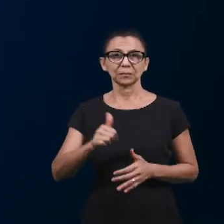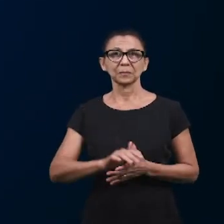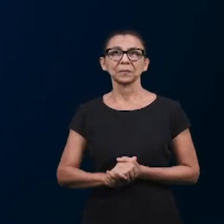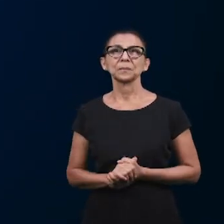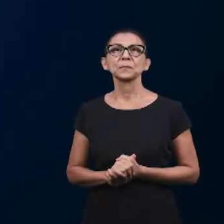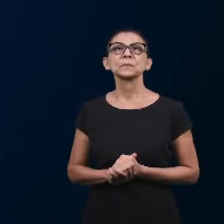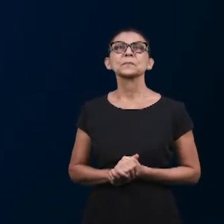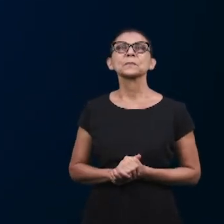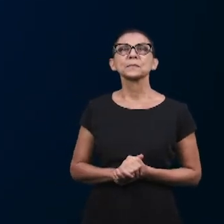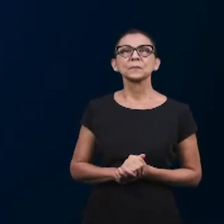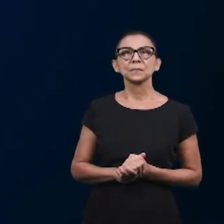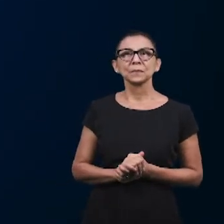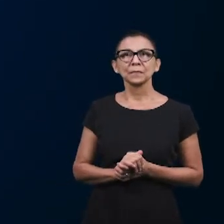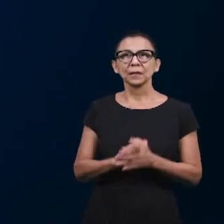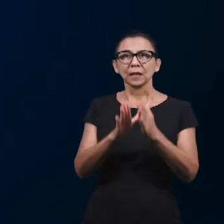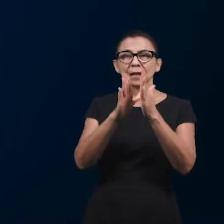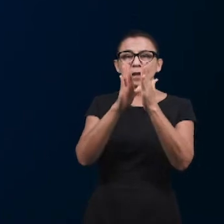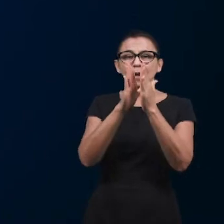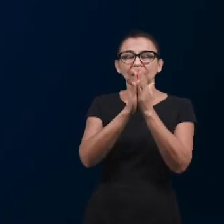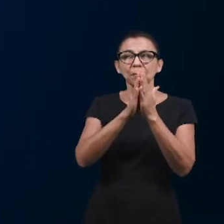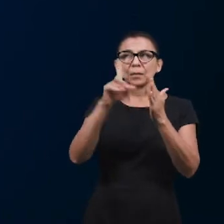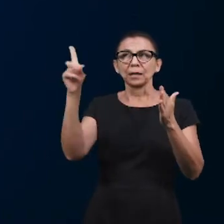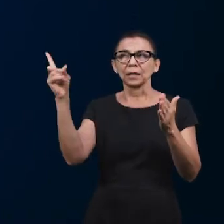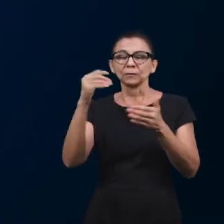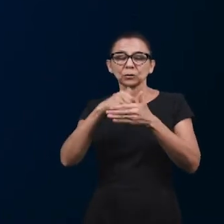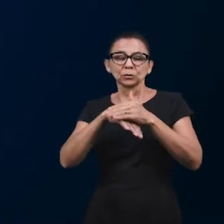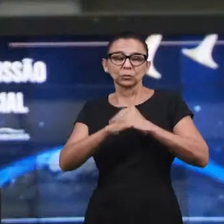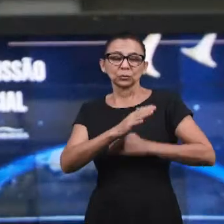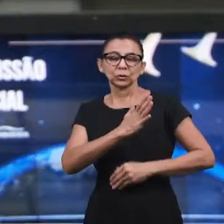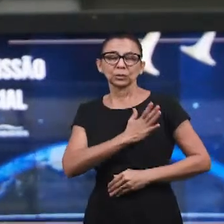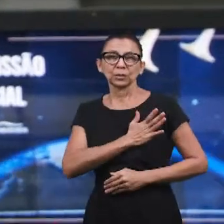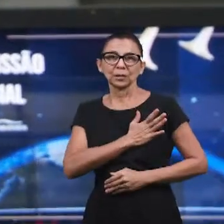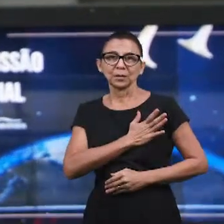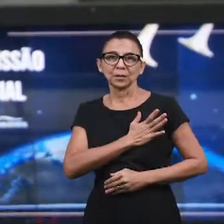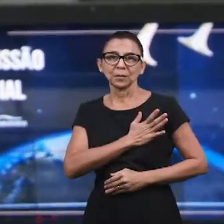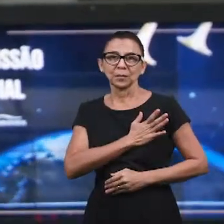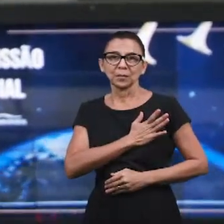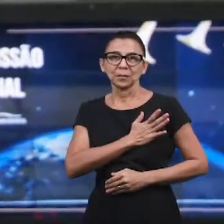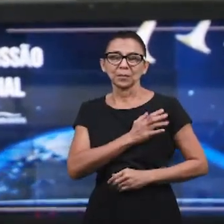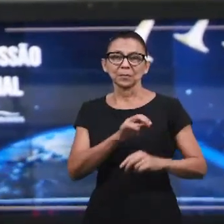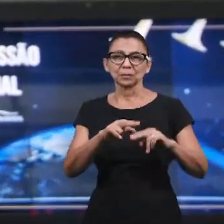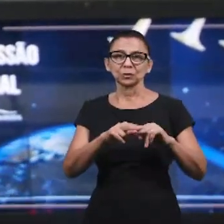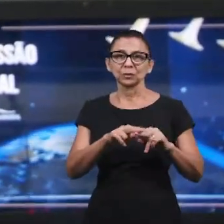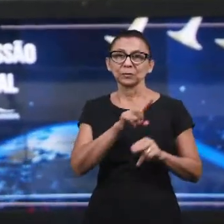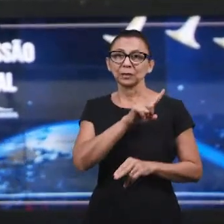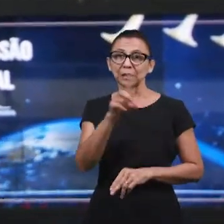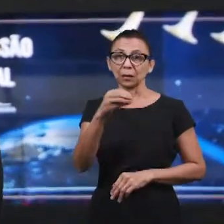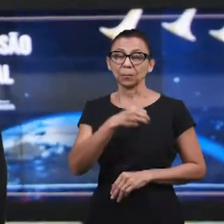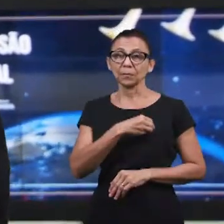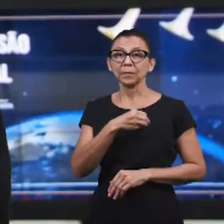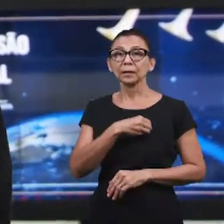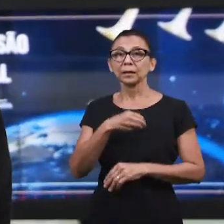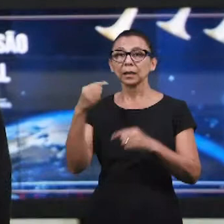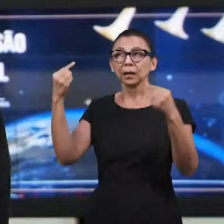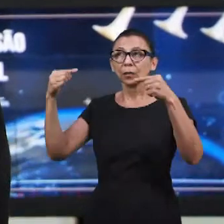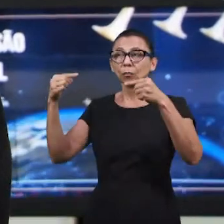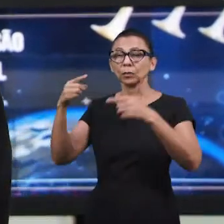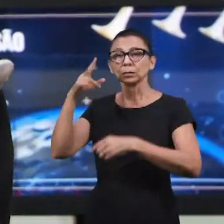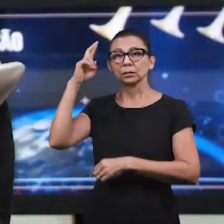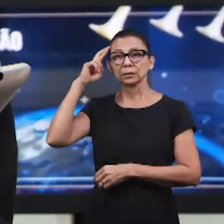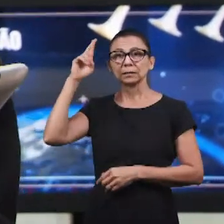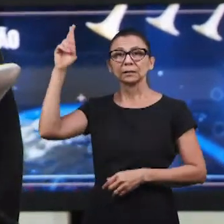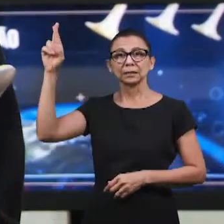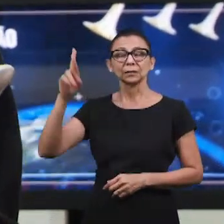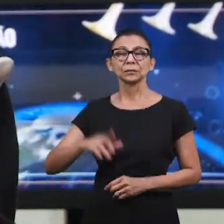meu coração as tuas palavras para não pecar contra ti. Amém, irmã Enilde. Que maravilha. O homem da parábola